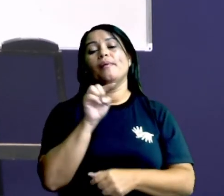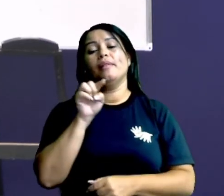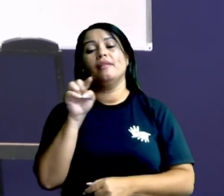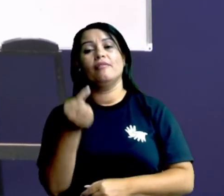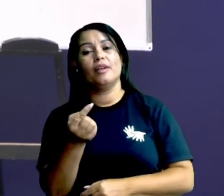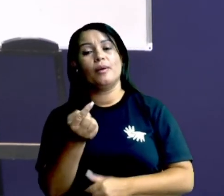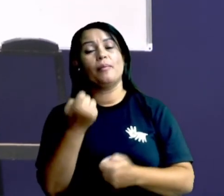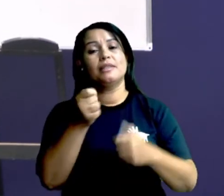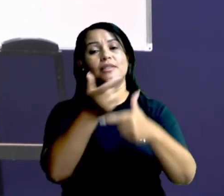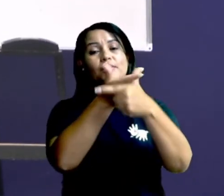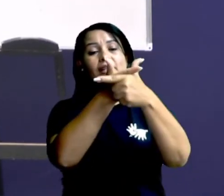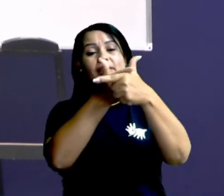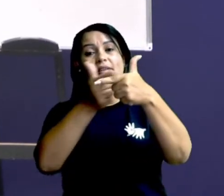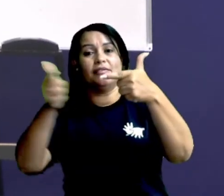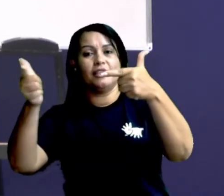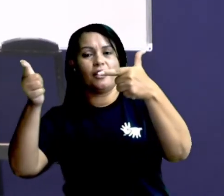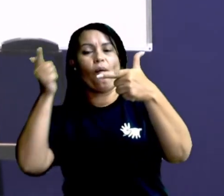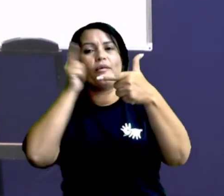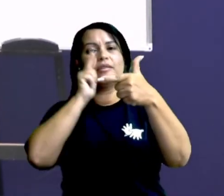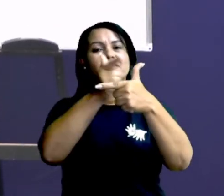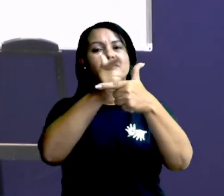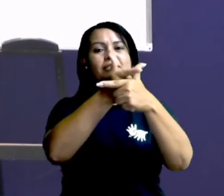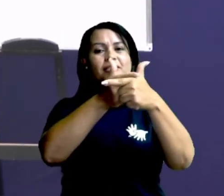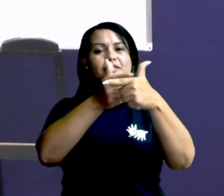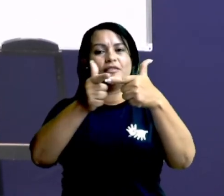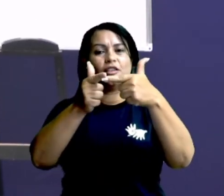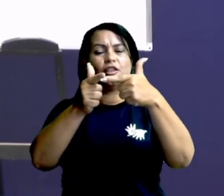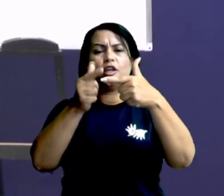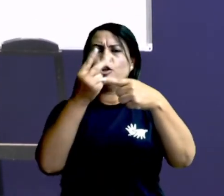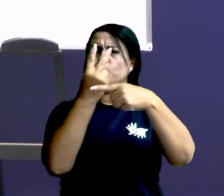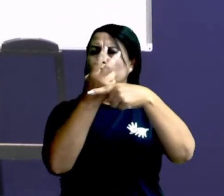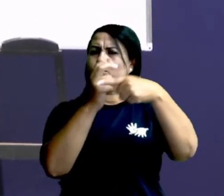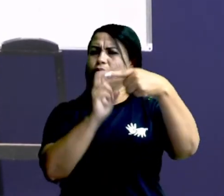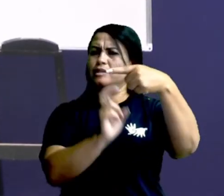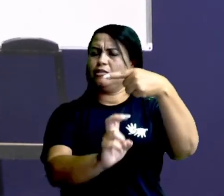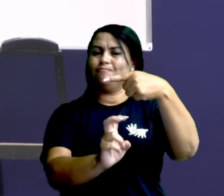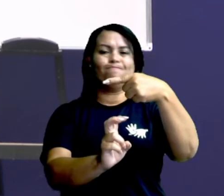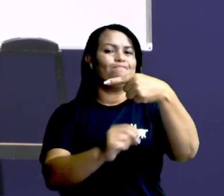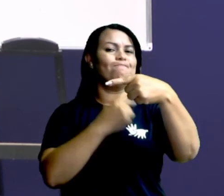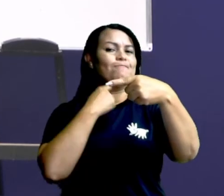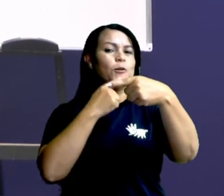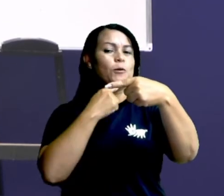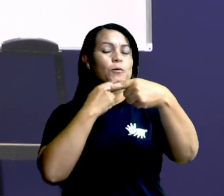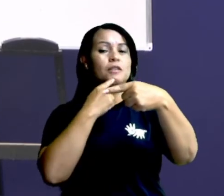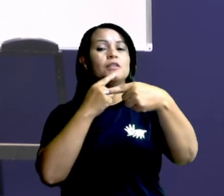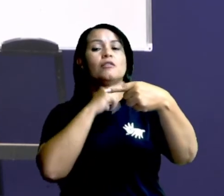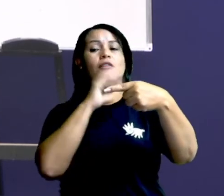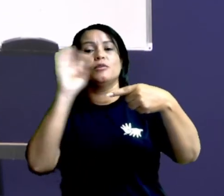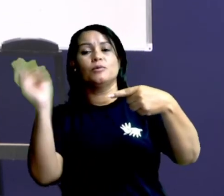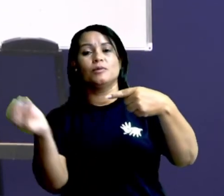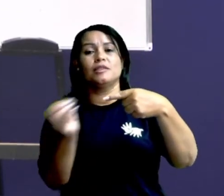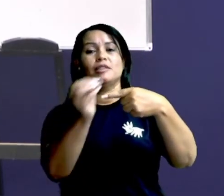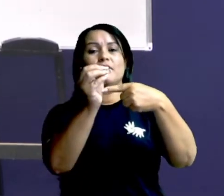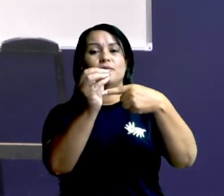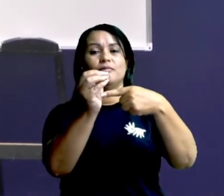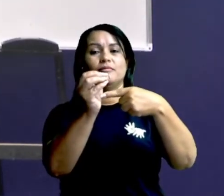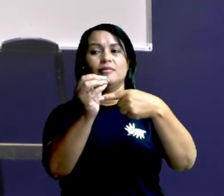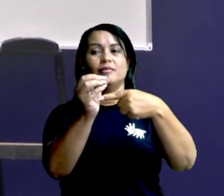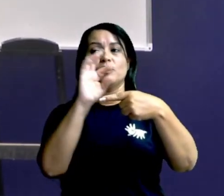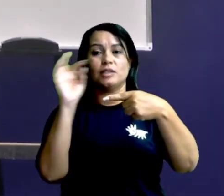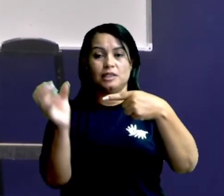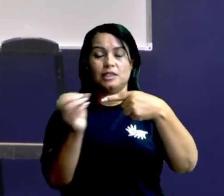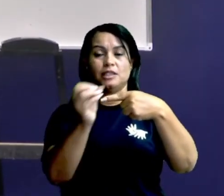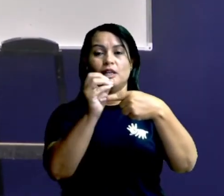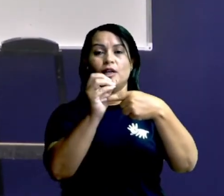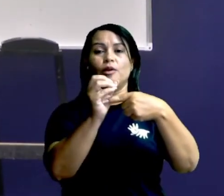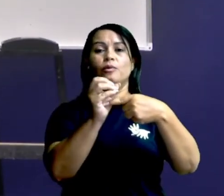vou dividir. Consigo dividir 2 por 5? Não. Então, acrescentei o zero. Se eu